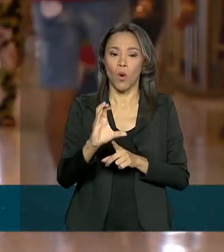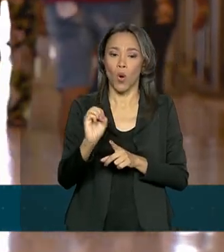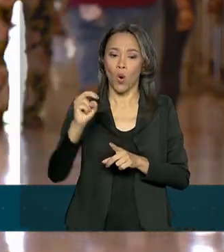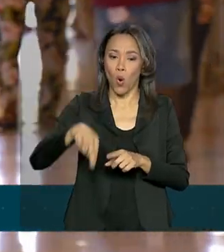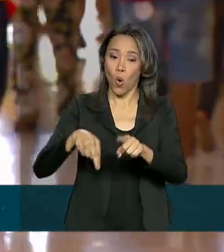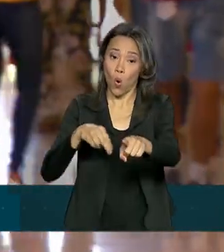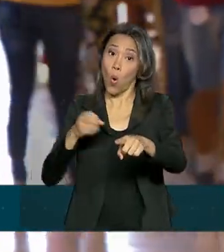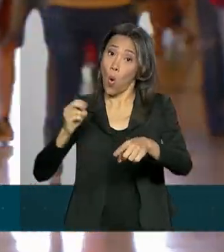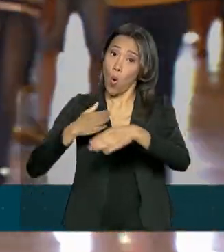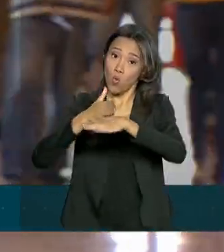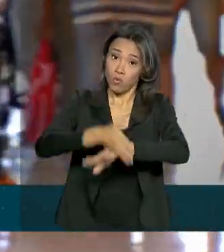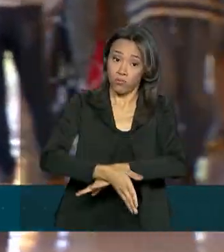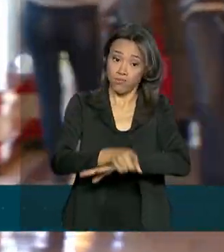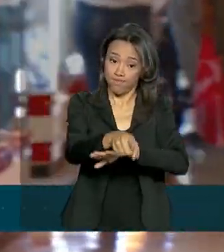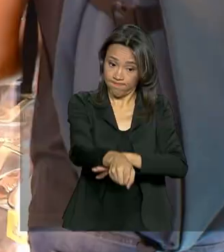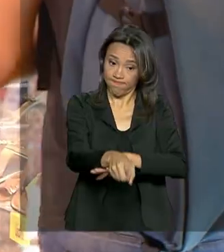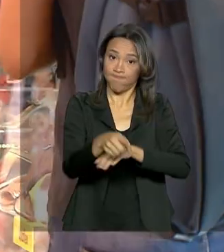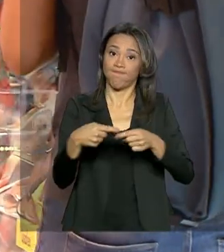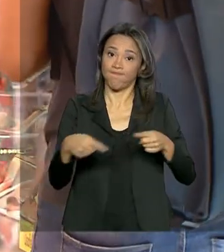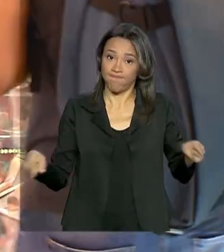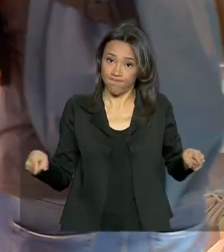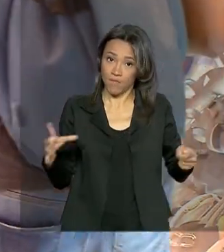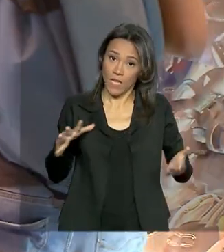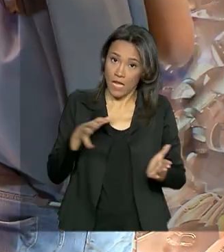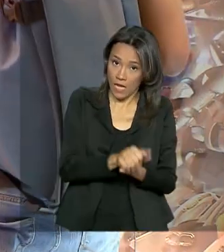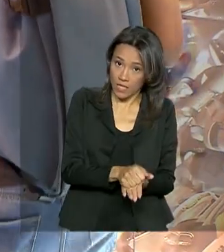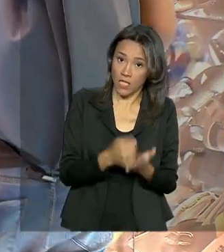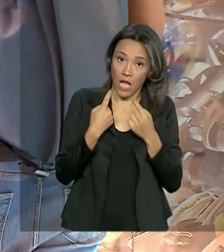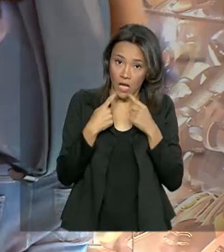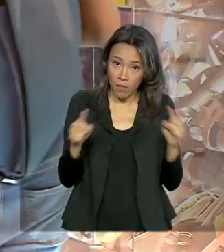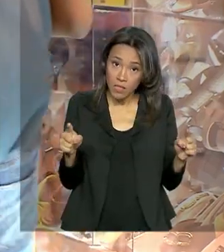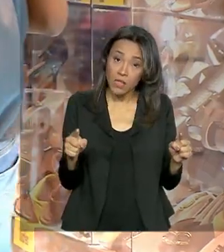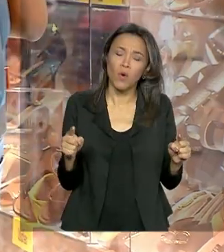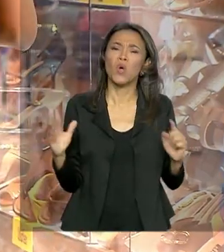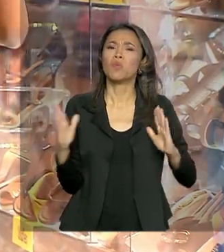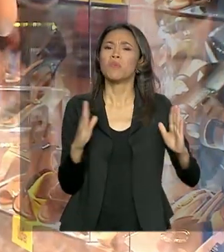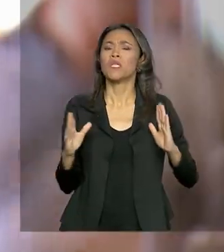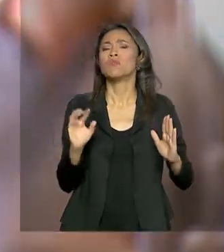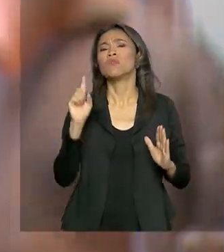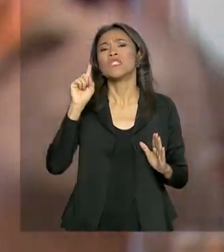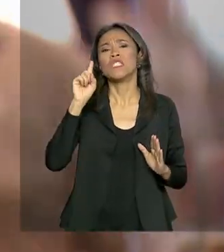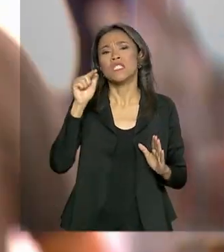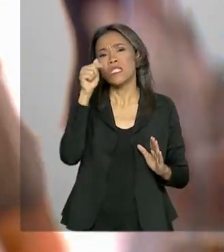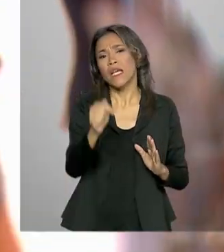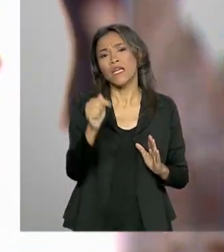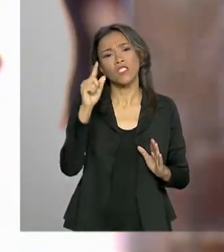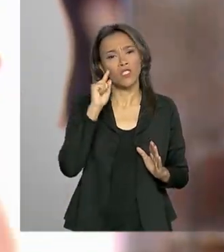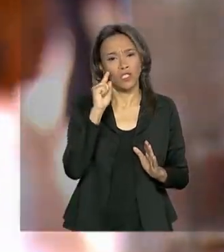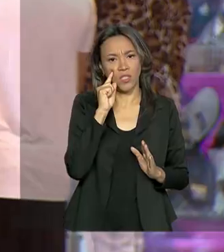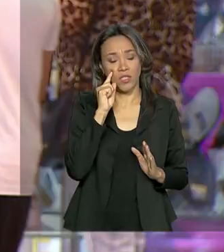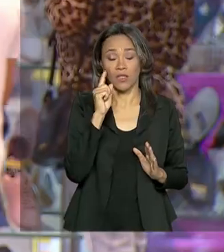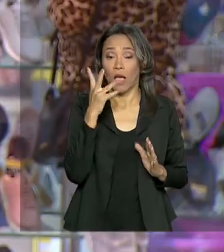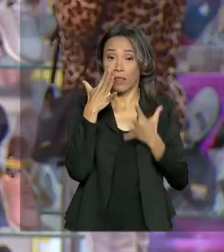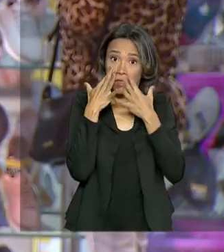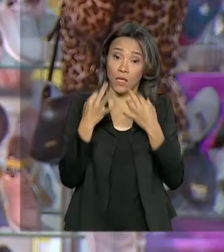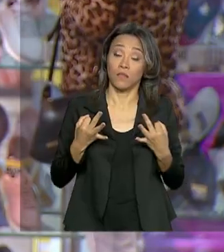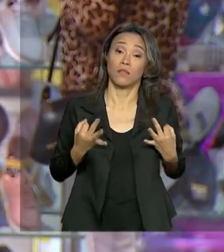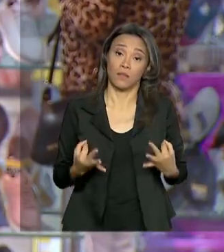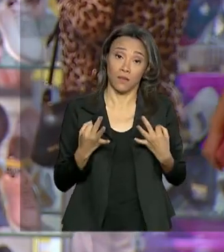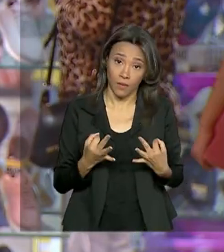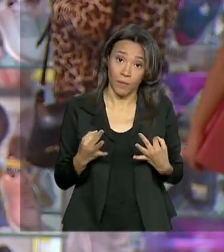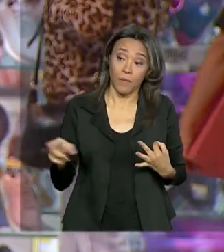e registrar a reclamação a solução costuma vir em até sete dias mas é preciso ficar atento o